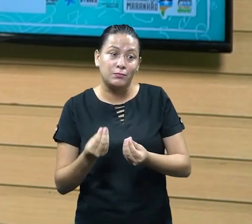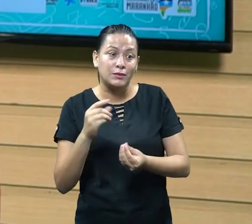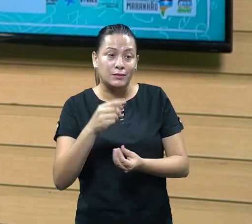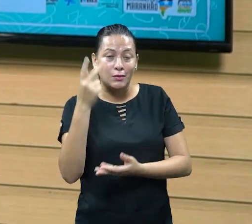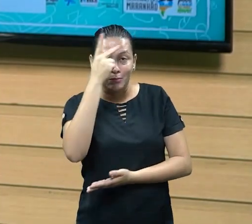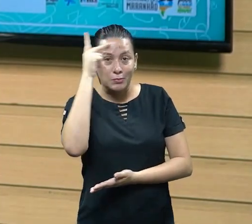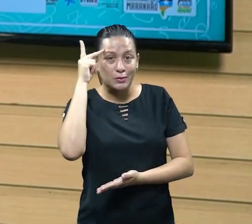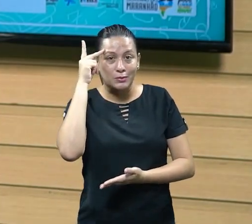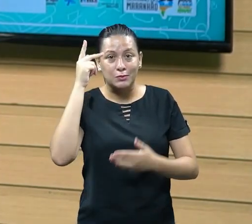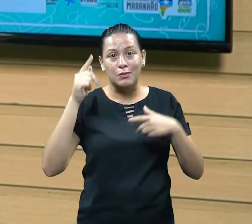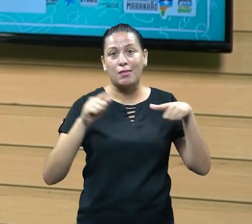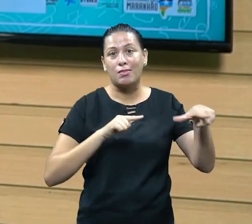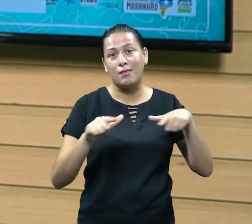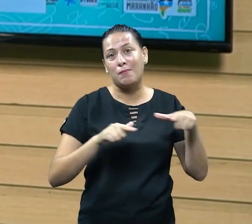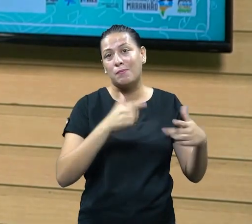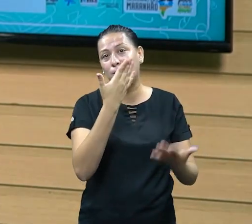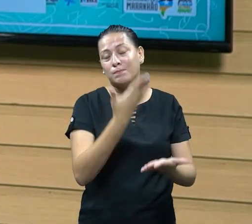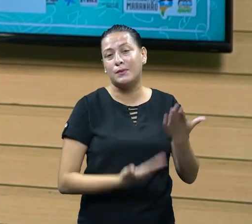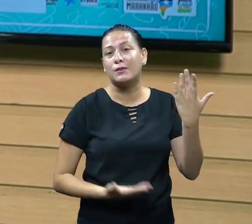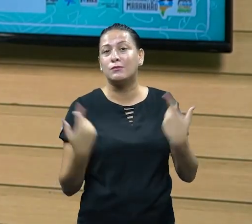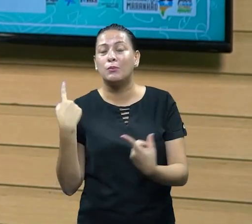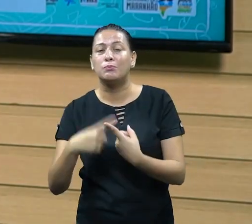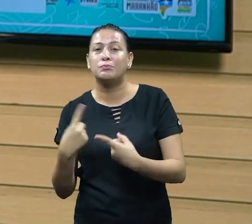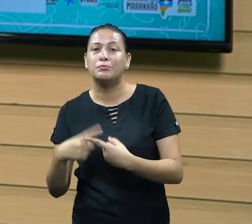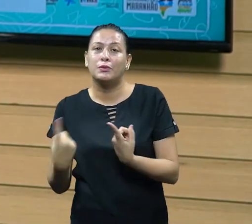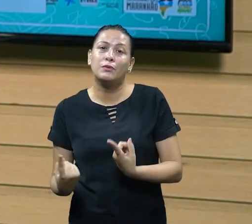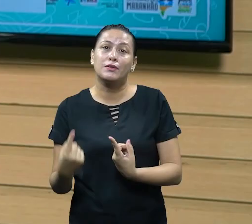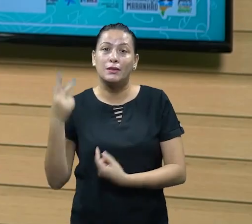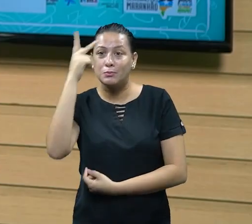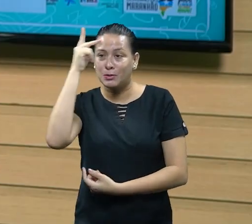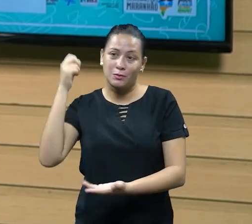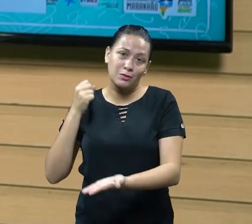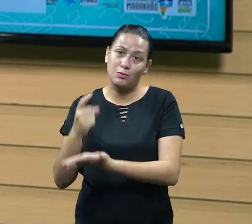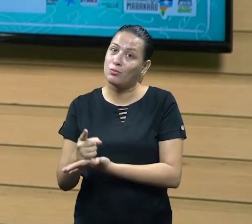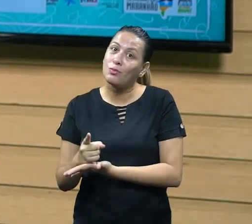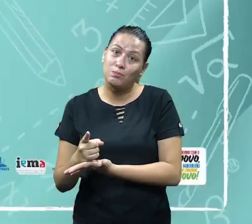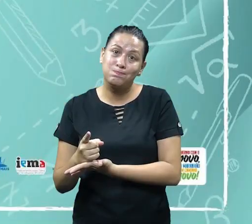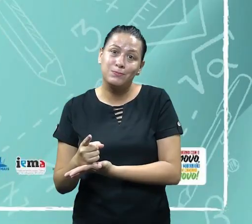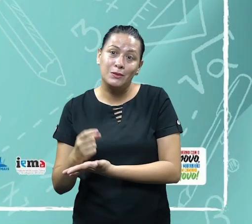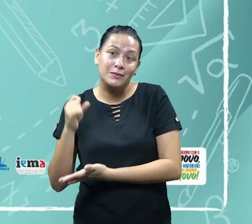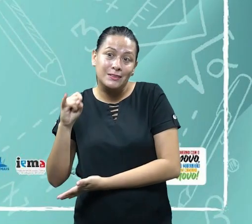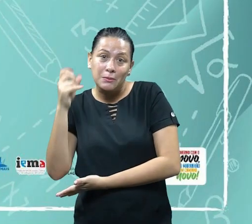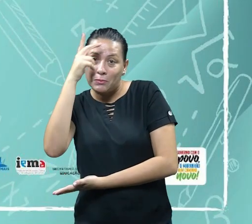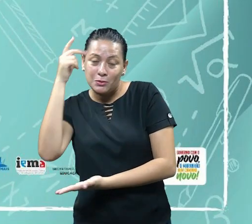comprando. Se ele não compra, receita não entra. Se a receita não entra, eu não tenho salário.